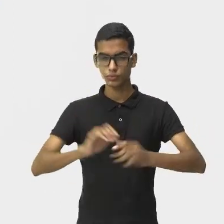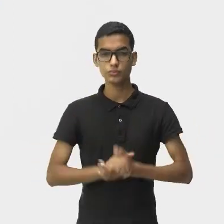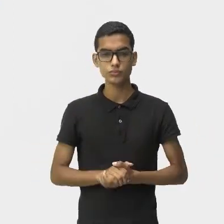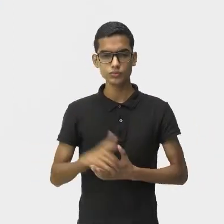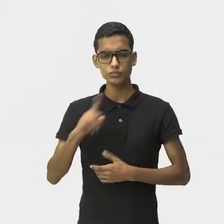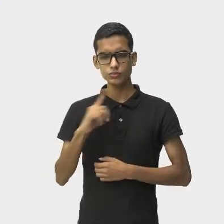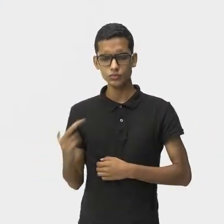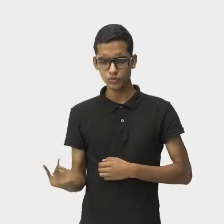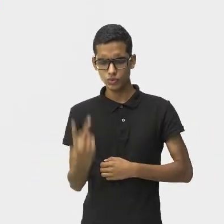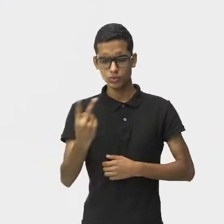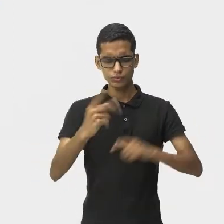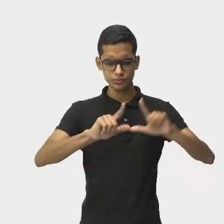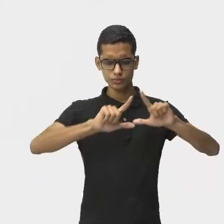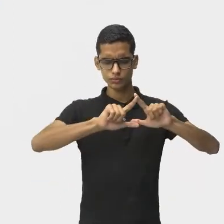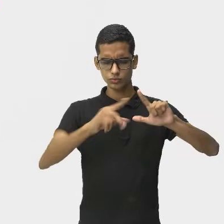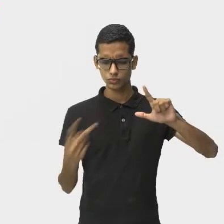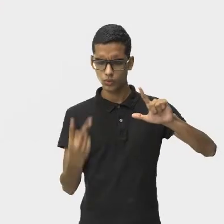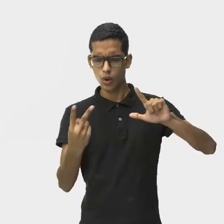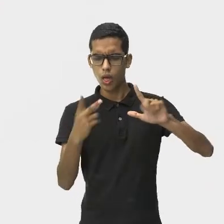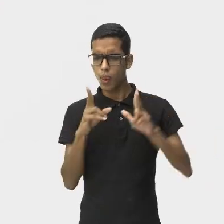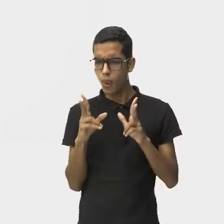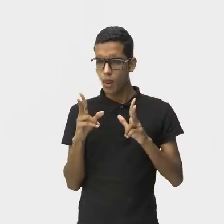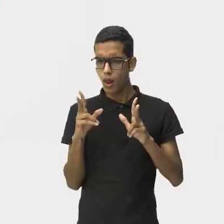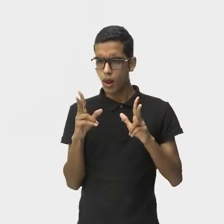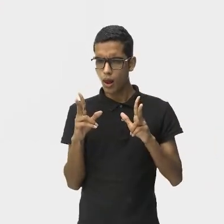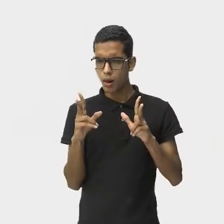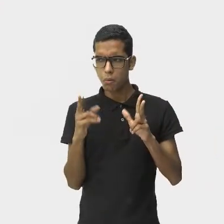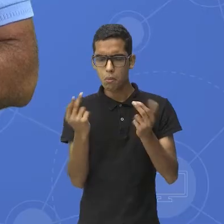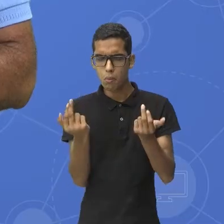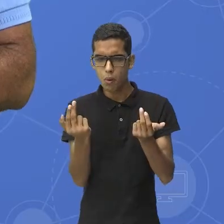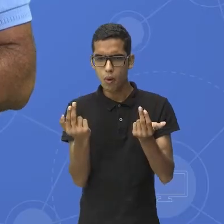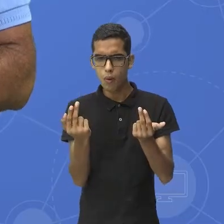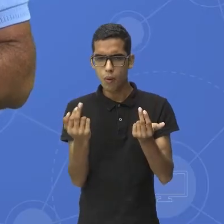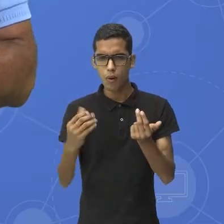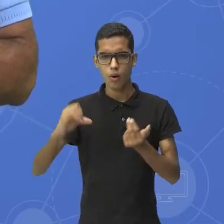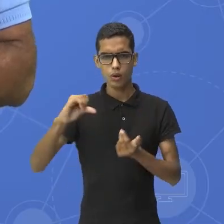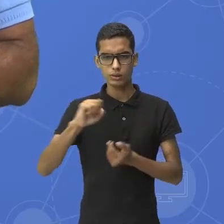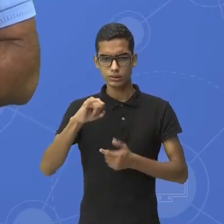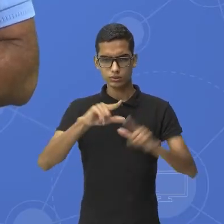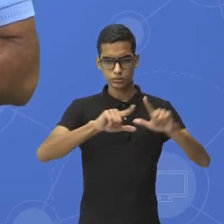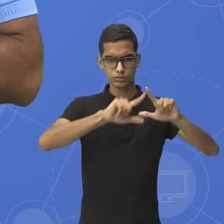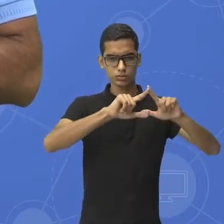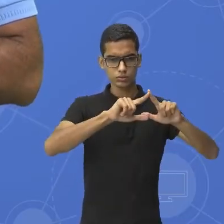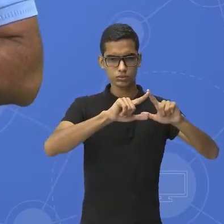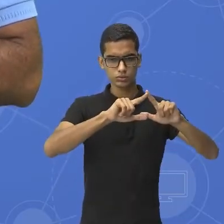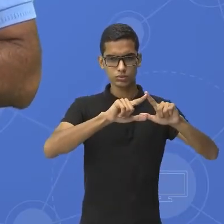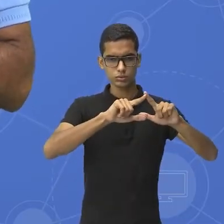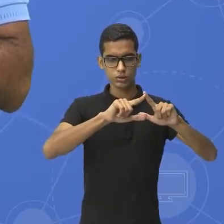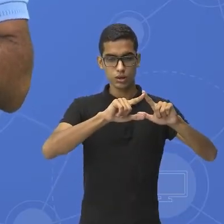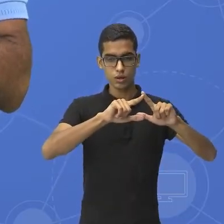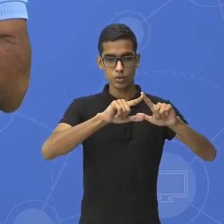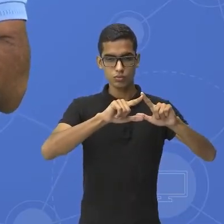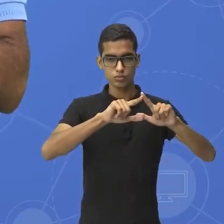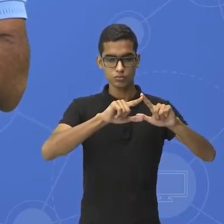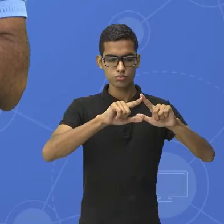que o valor do delta é igual a 9. Então, se o delta é maior do que 9, significa,